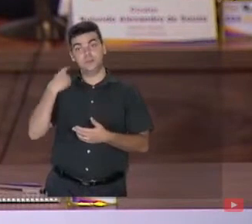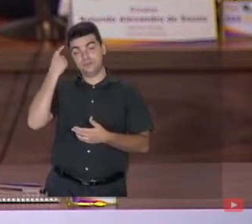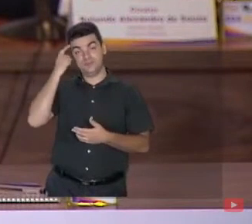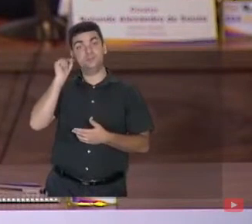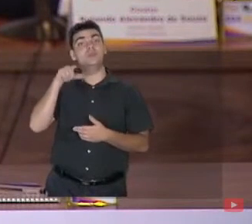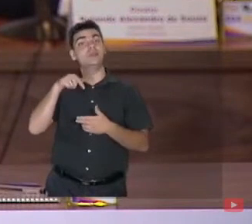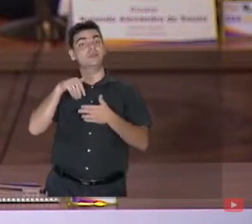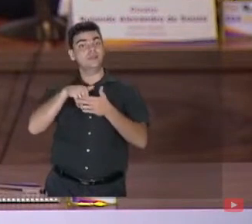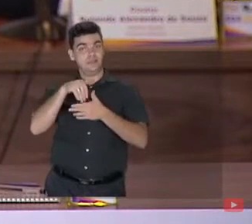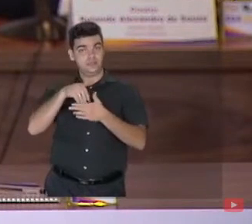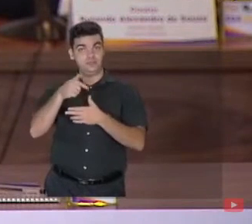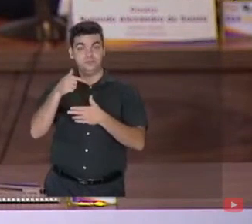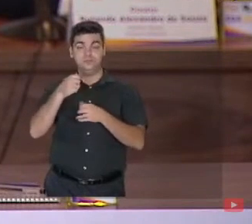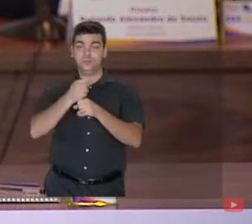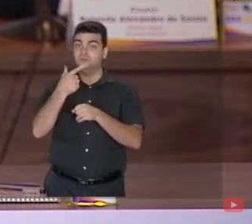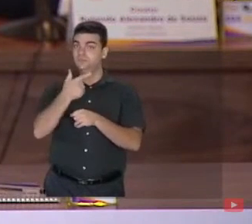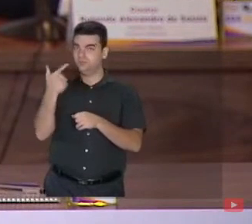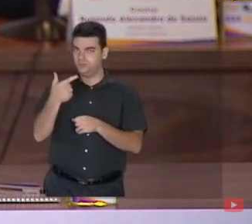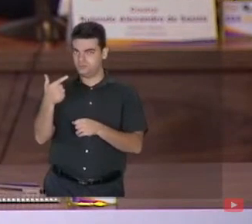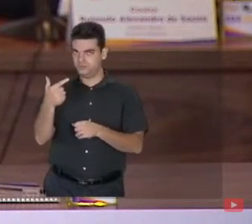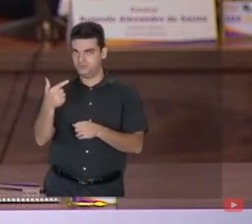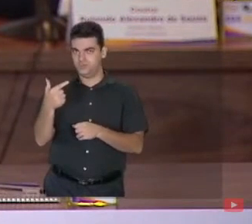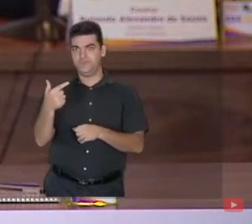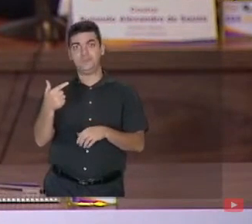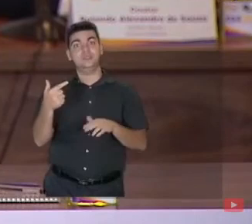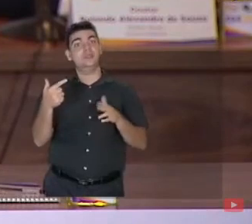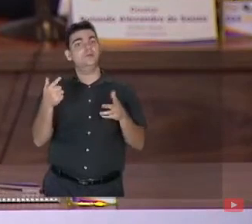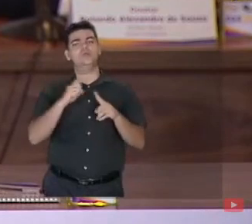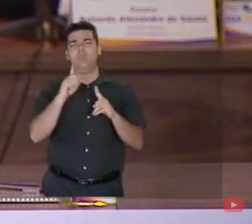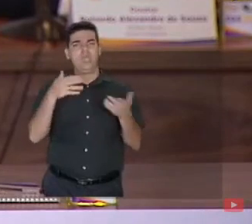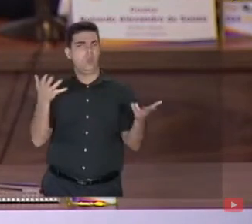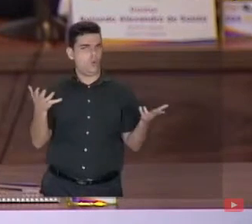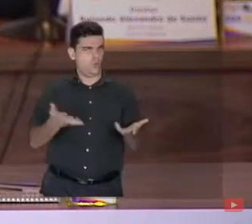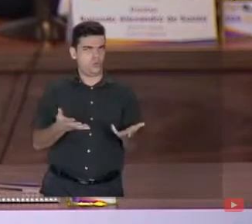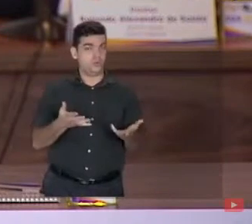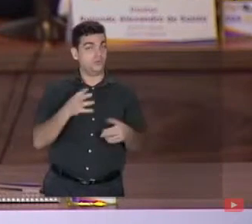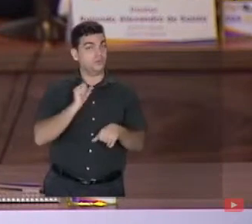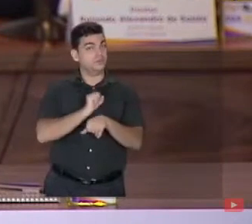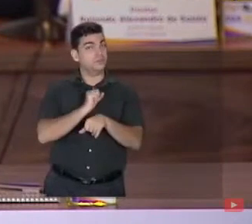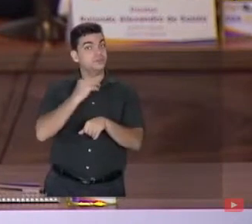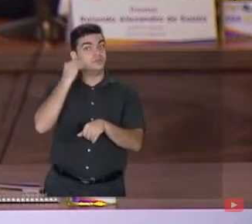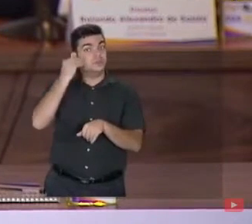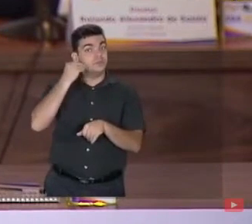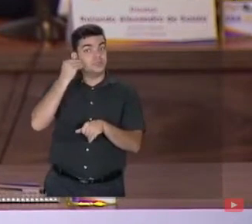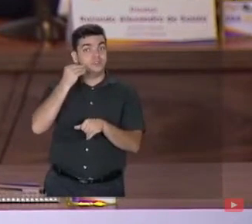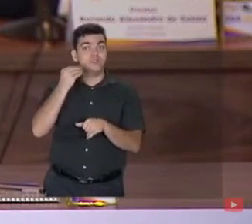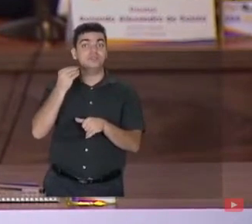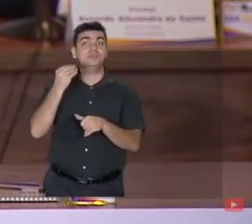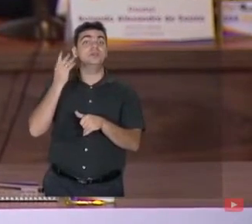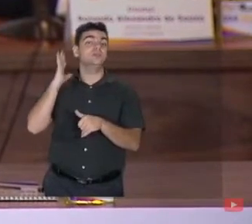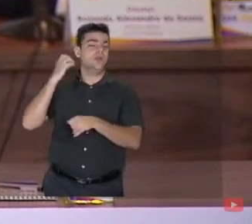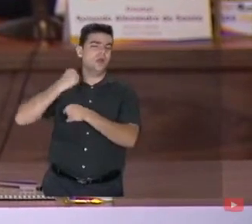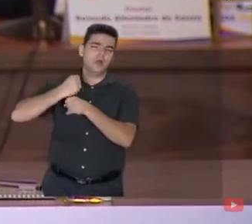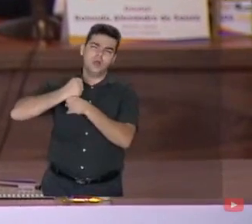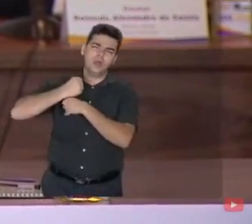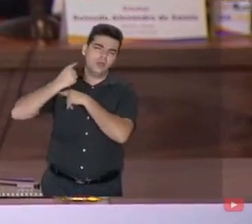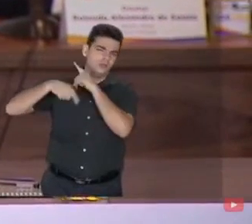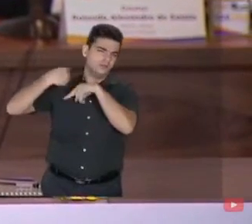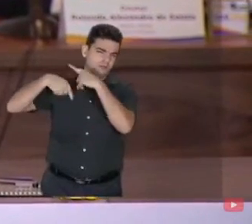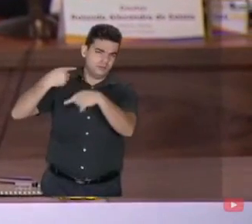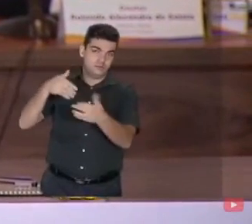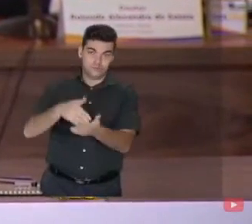às eleições de 2022, não a partir de hoje, mas a partir da experiência das últimas eleições